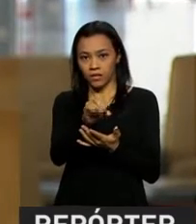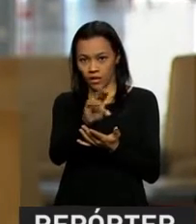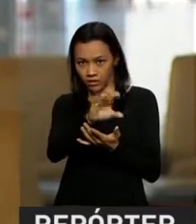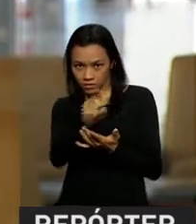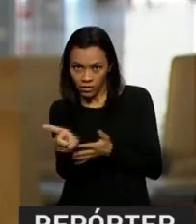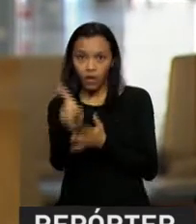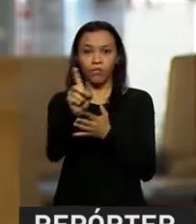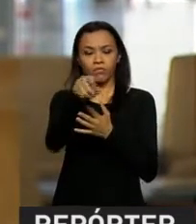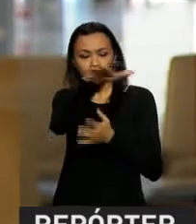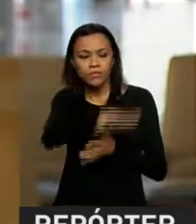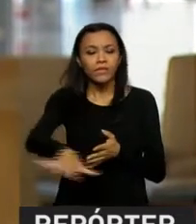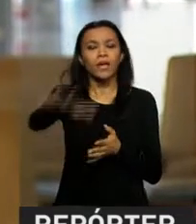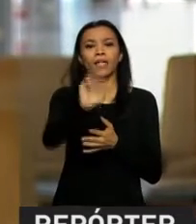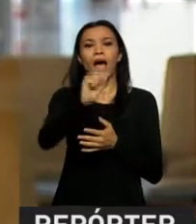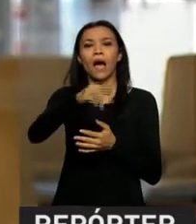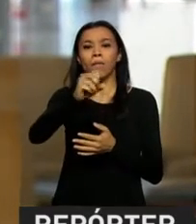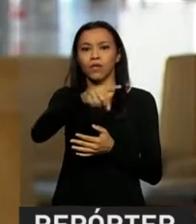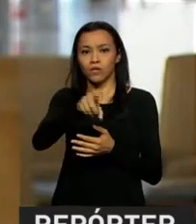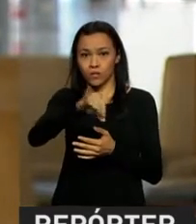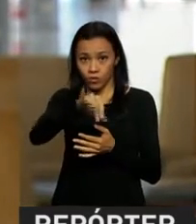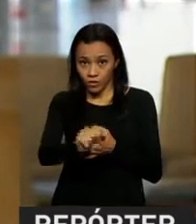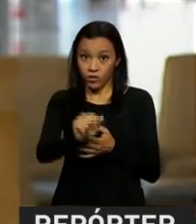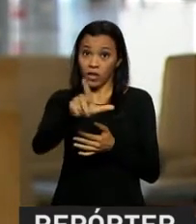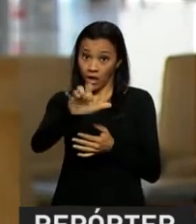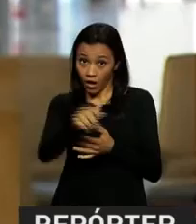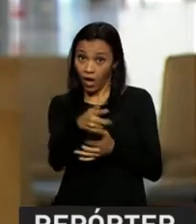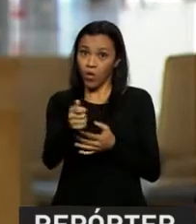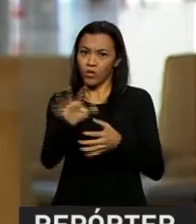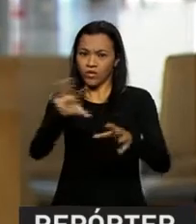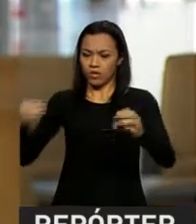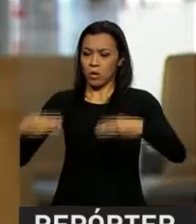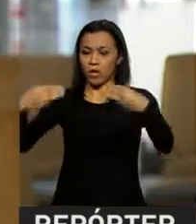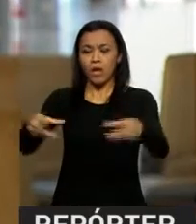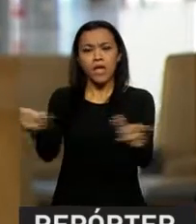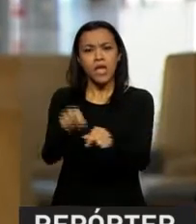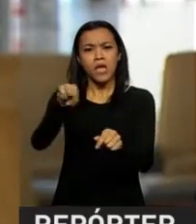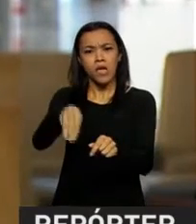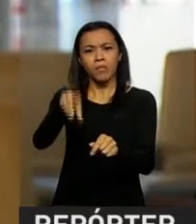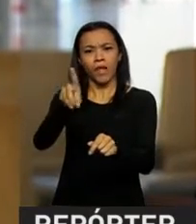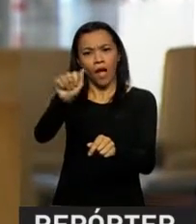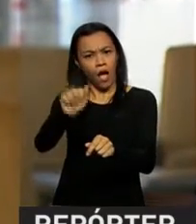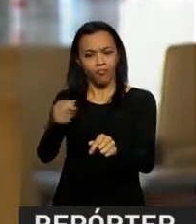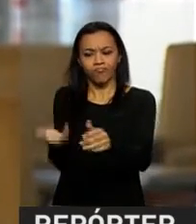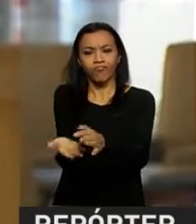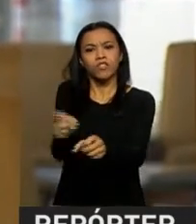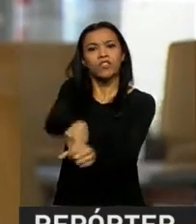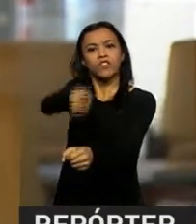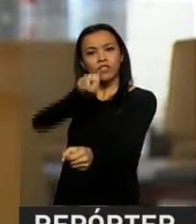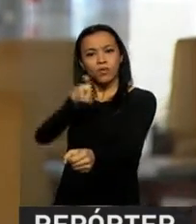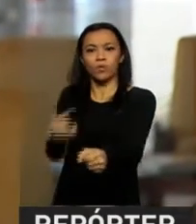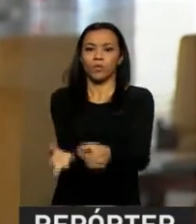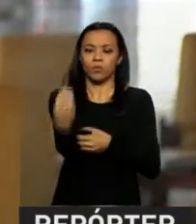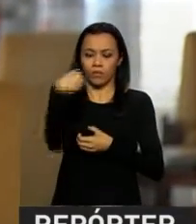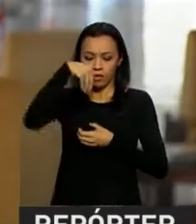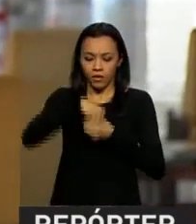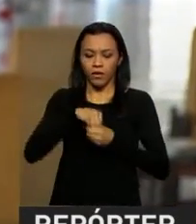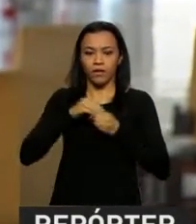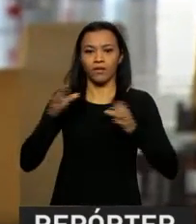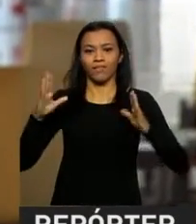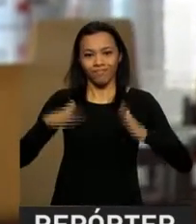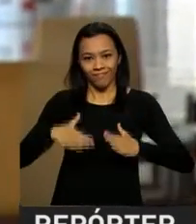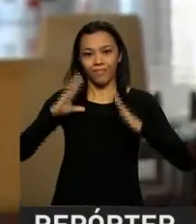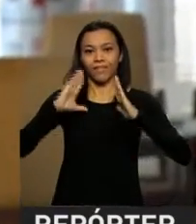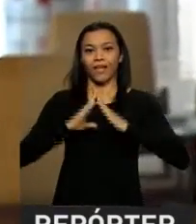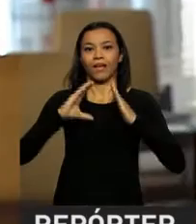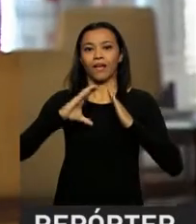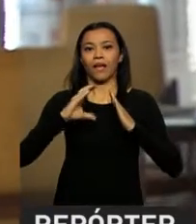Legal deixam de estar ligadas ao Ministério do Desenvolvimento Social e Agrário e passam a estar vinculadas à estrutura da Casa Civil da